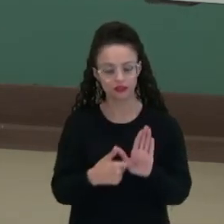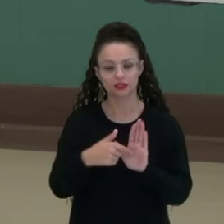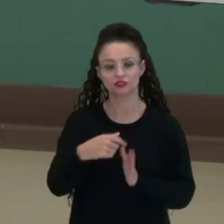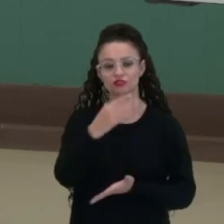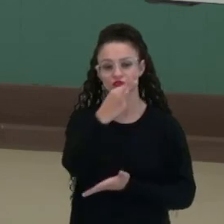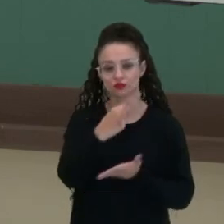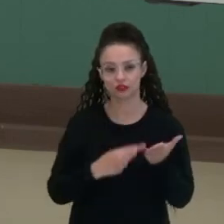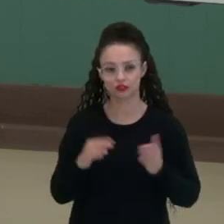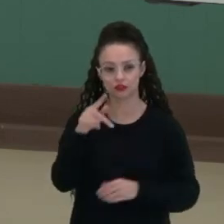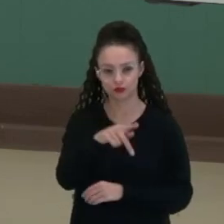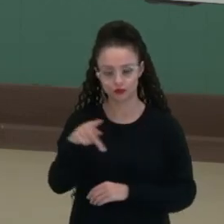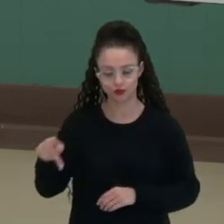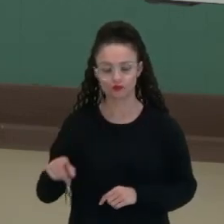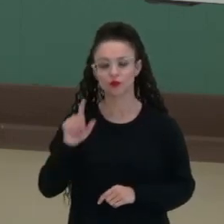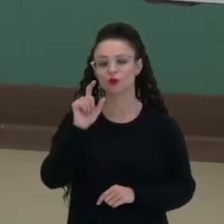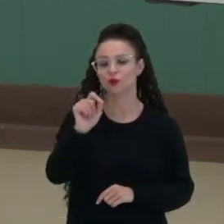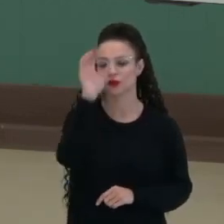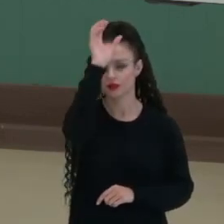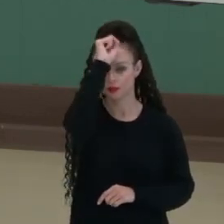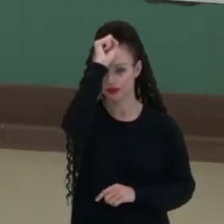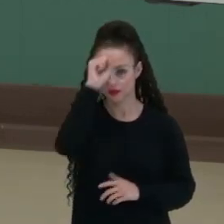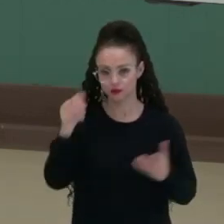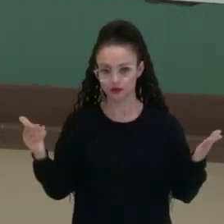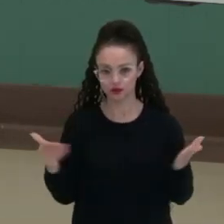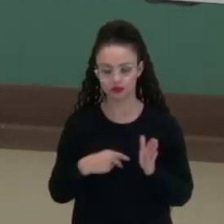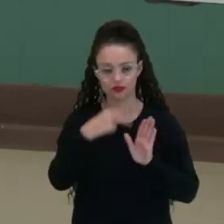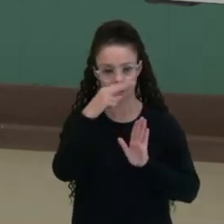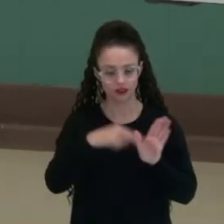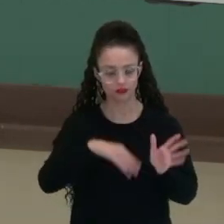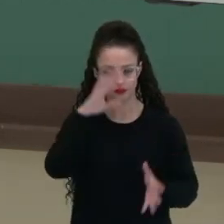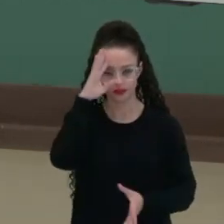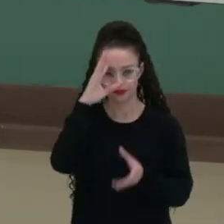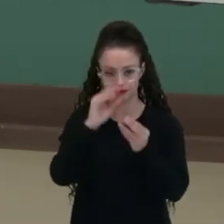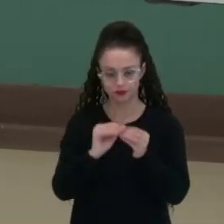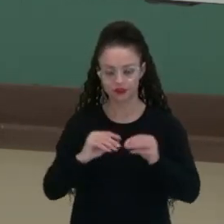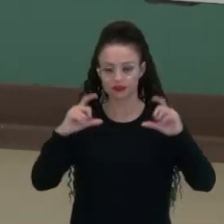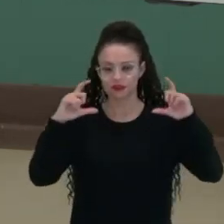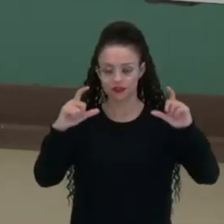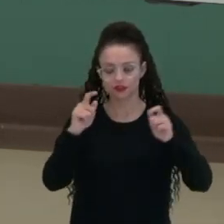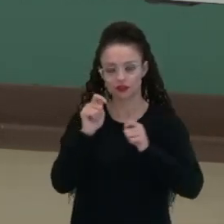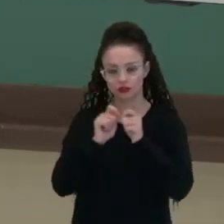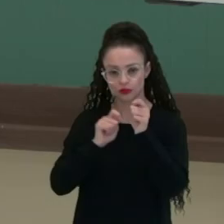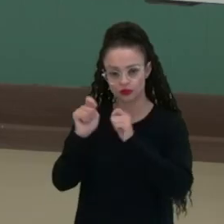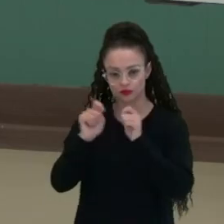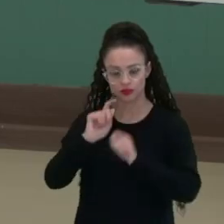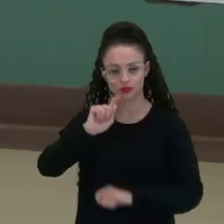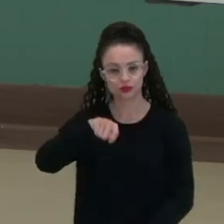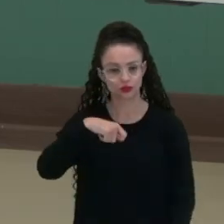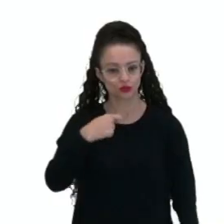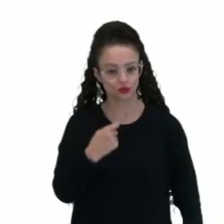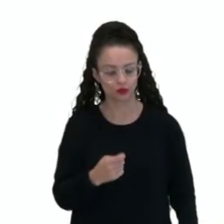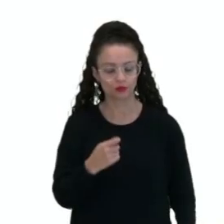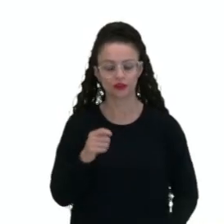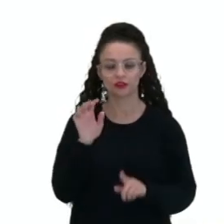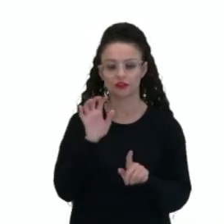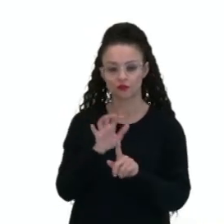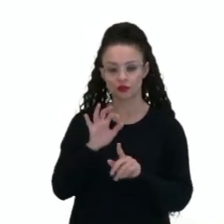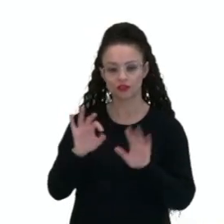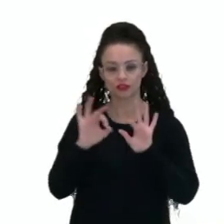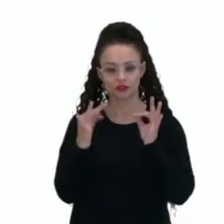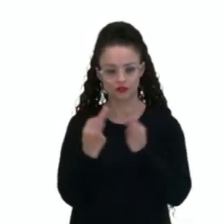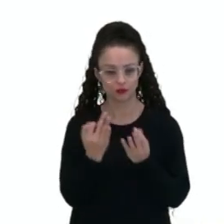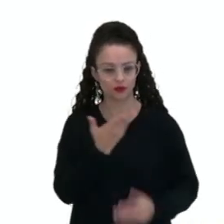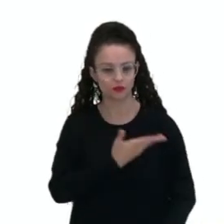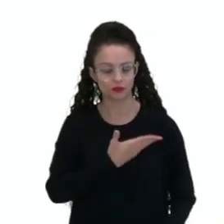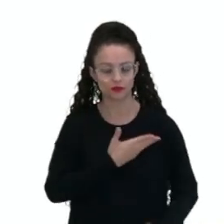professor. O que aprendemos? Lemos e interpretamos um trecho de uma entrevista sobre influência da família e